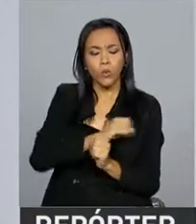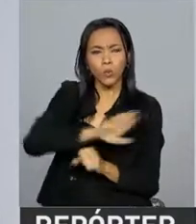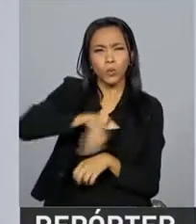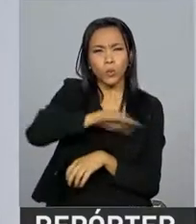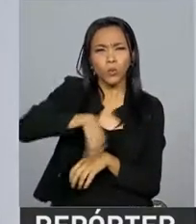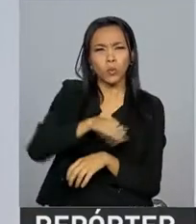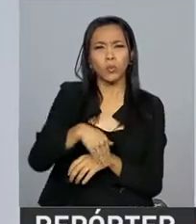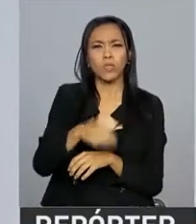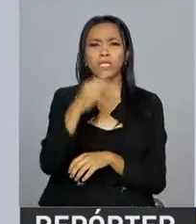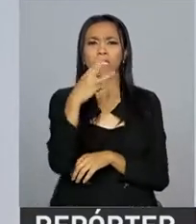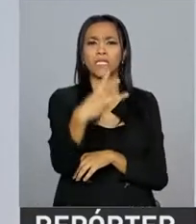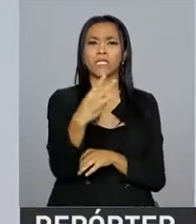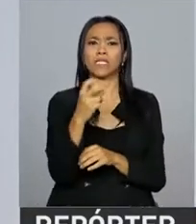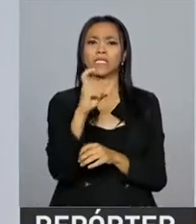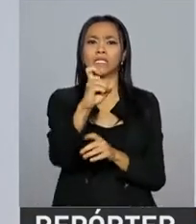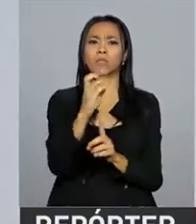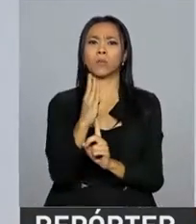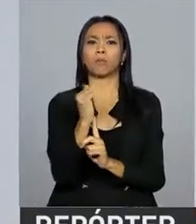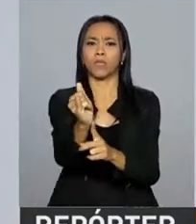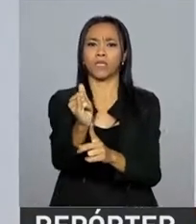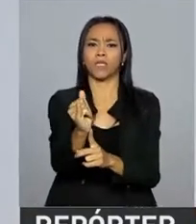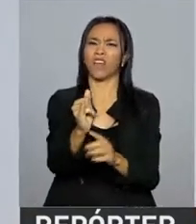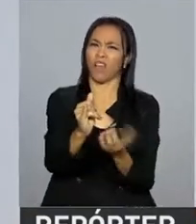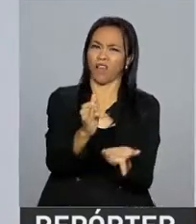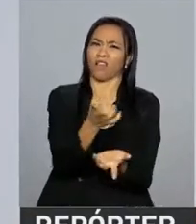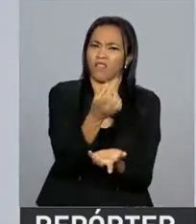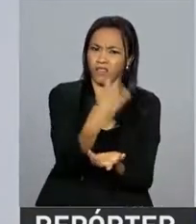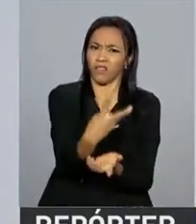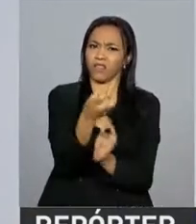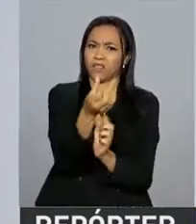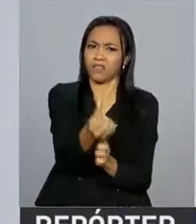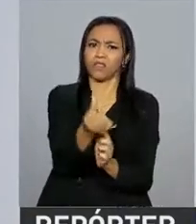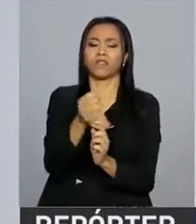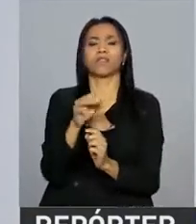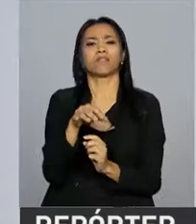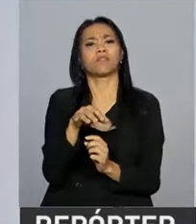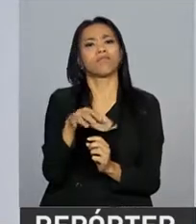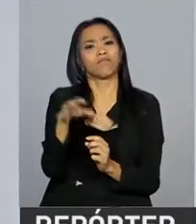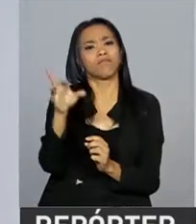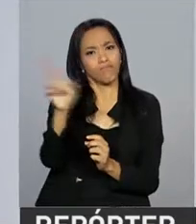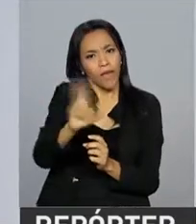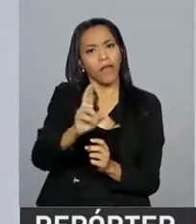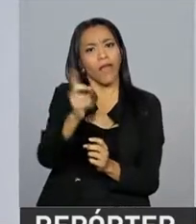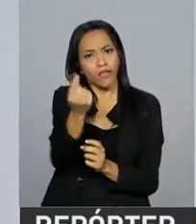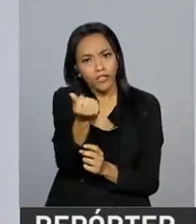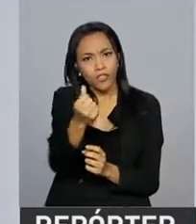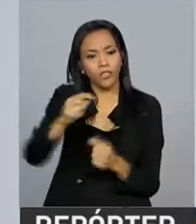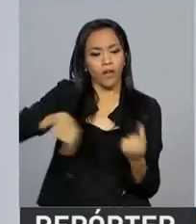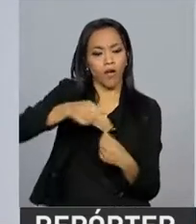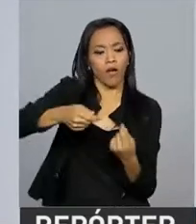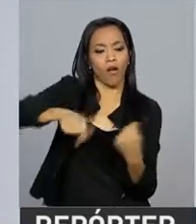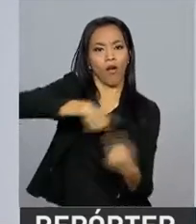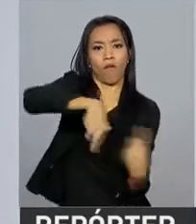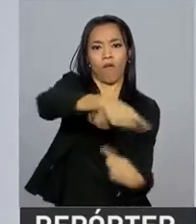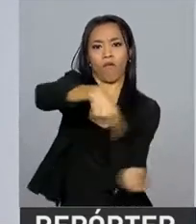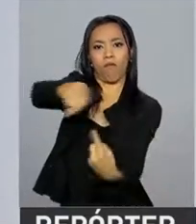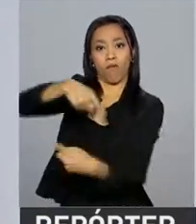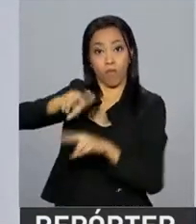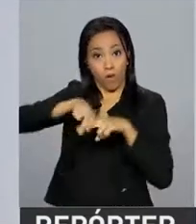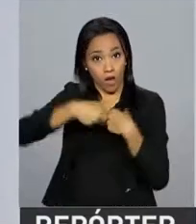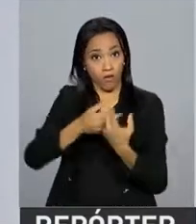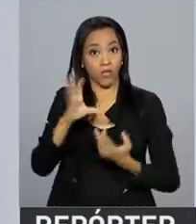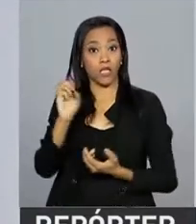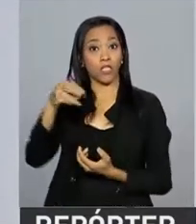de 35 bilhões de reais a 36 bilhões de reais serão injetados na economia com esses valores do